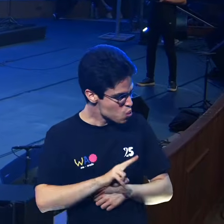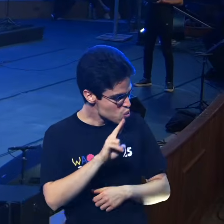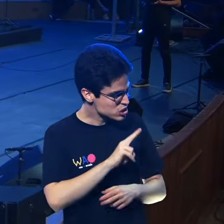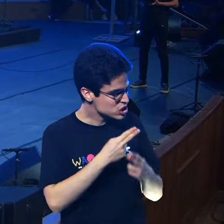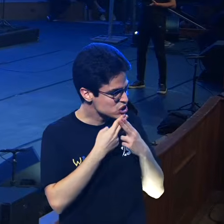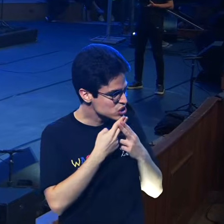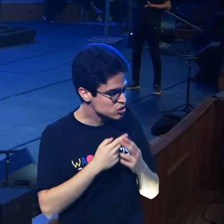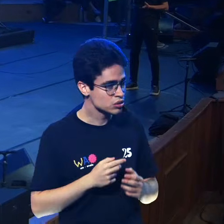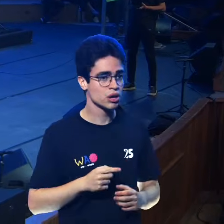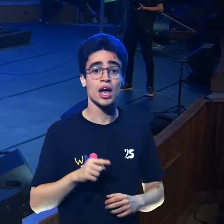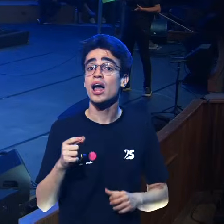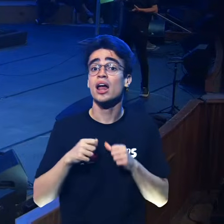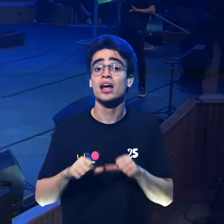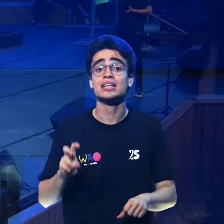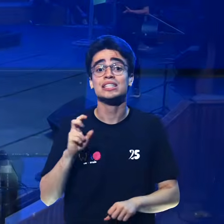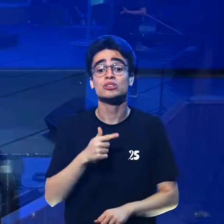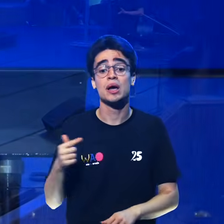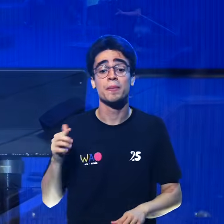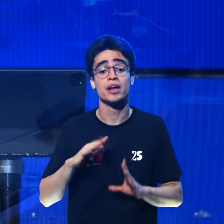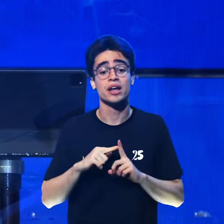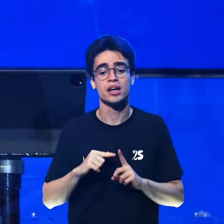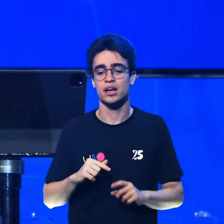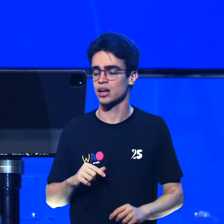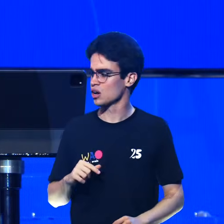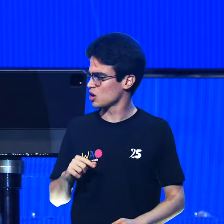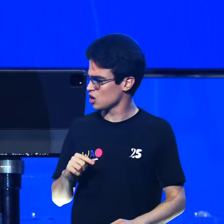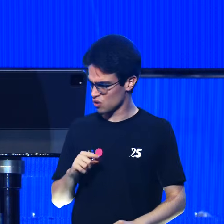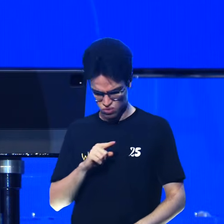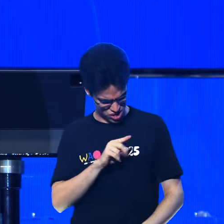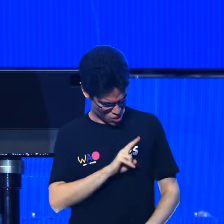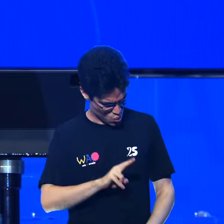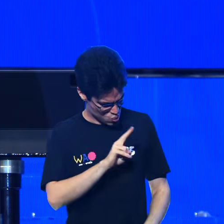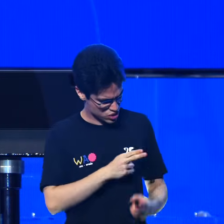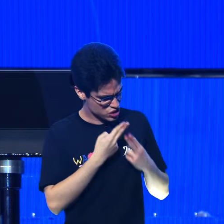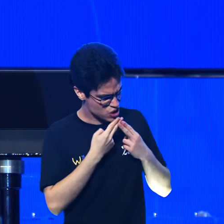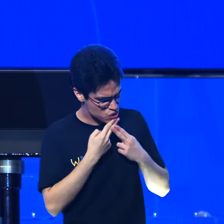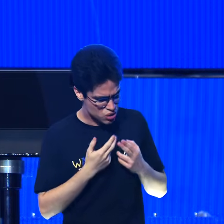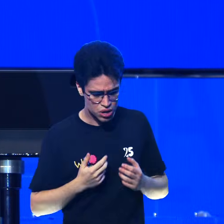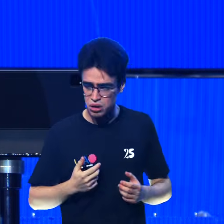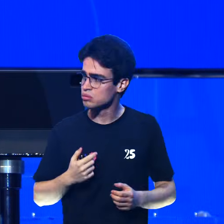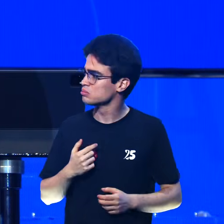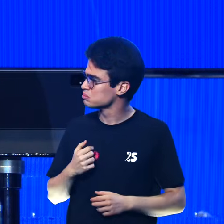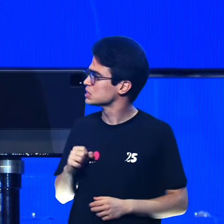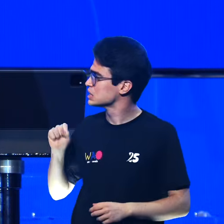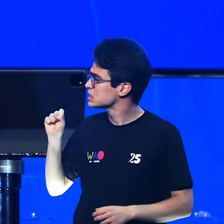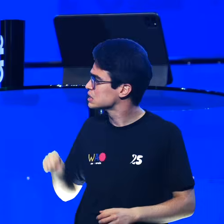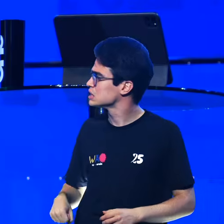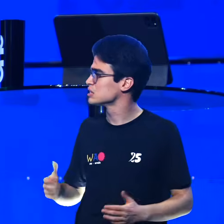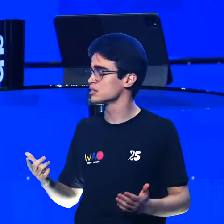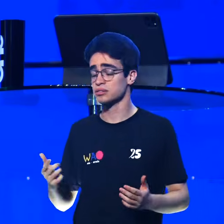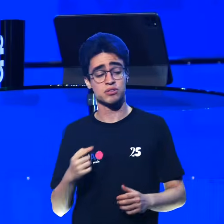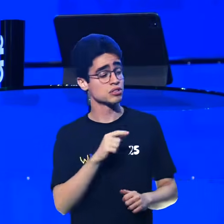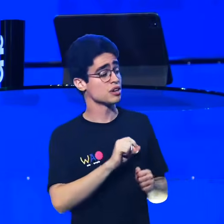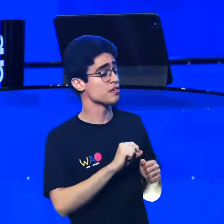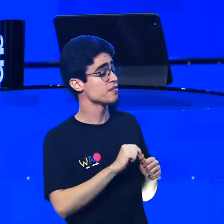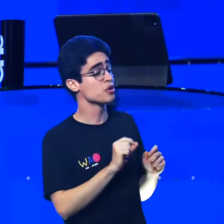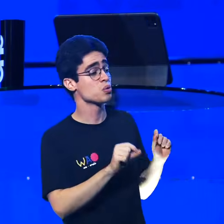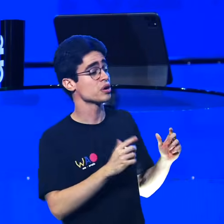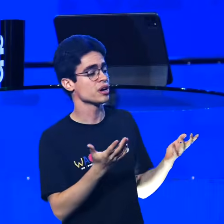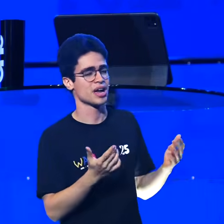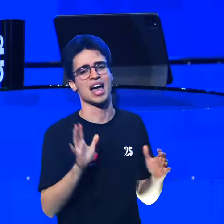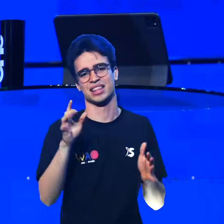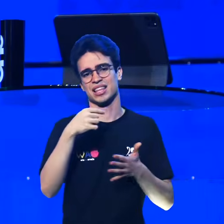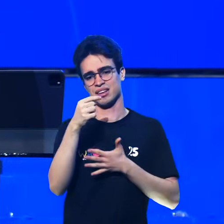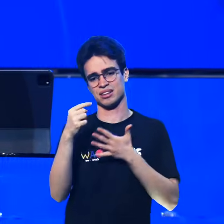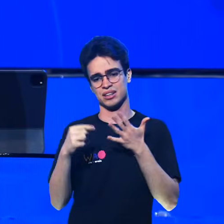está 5 semanas na igreja. Você fez o jejum? Ele disse: fiz. Eu falei: e o que você fez? Porque tinham várias